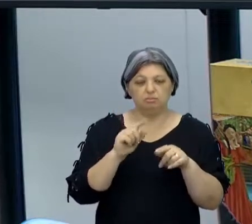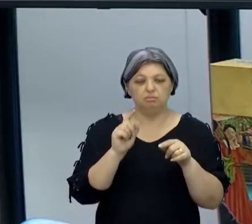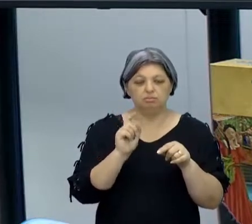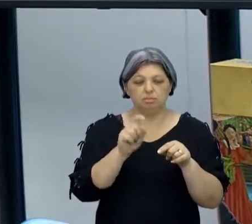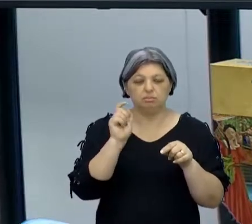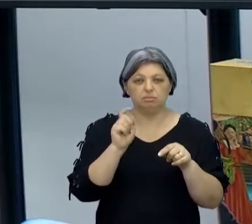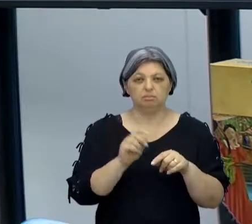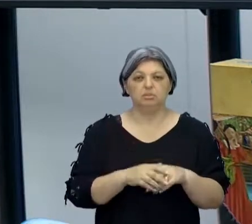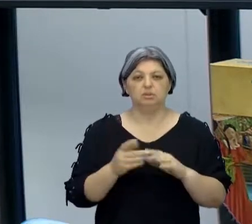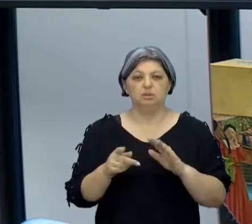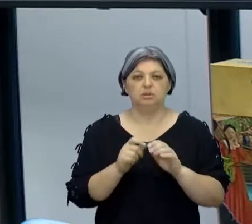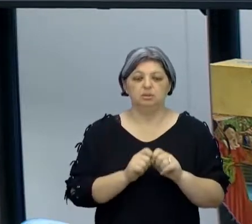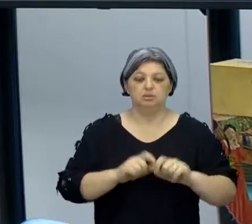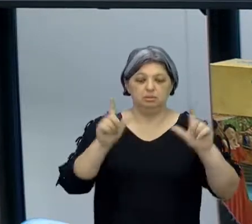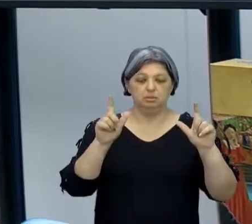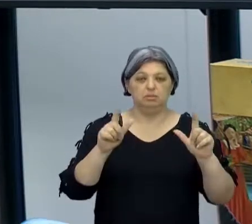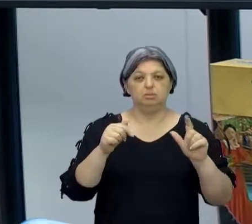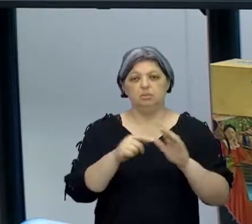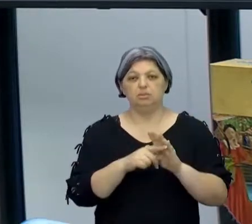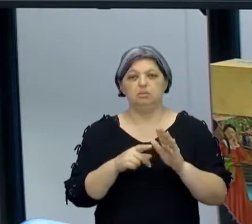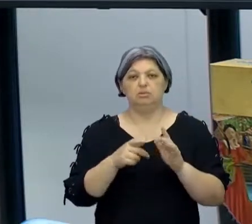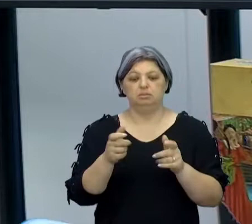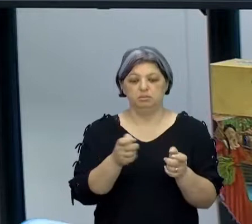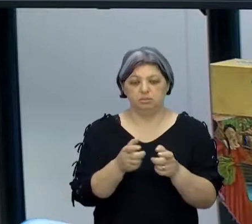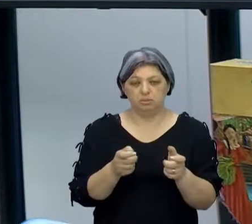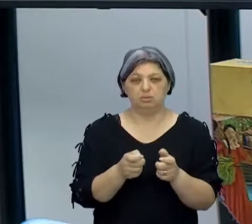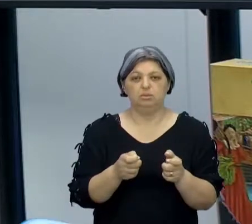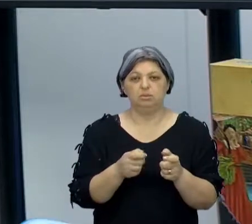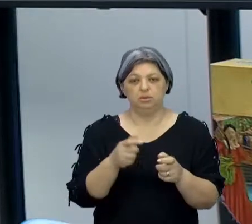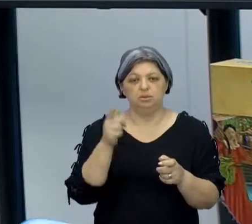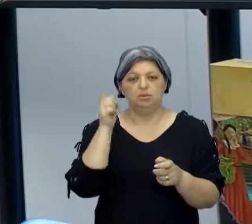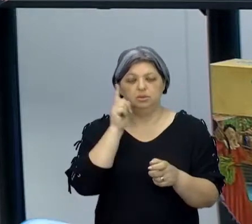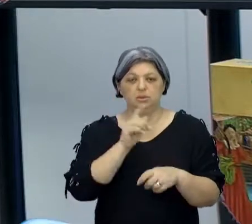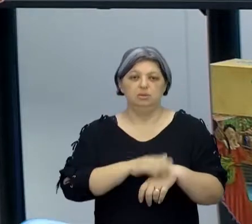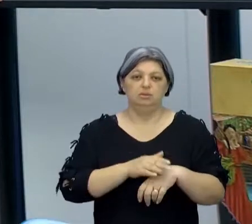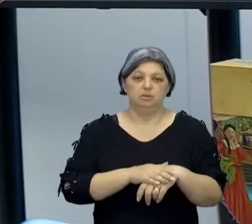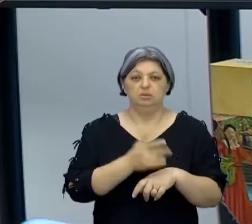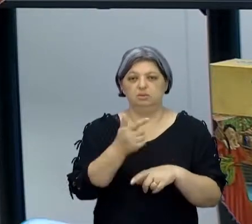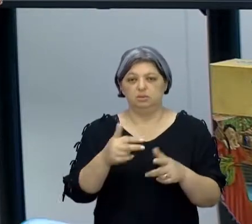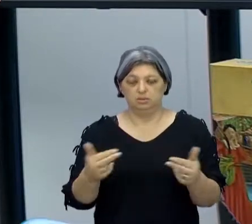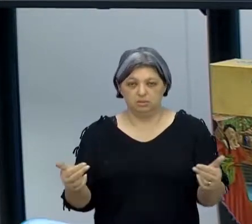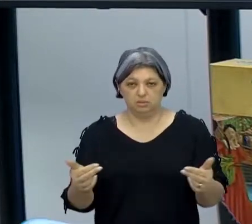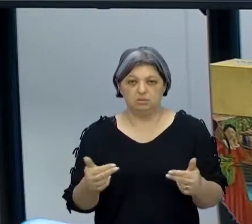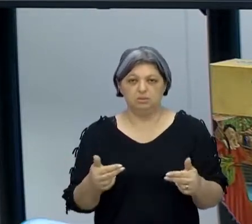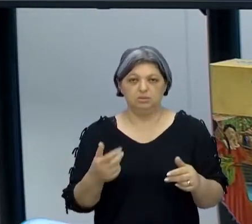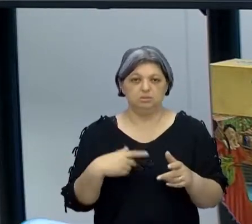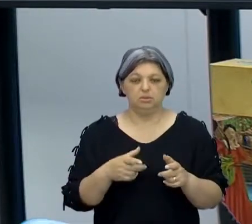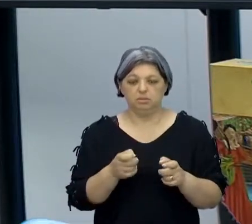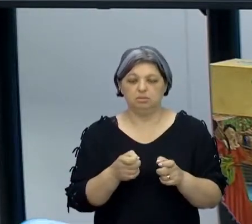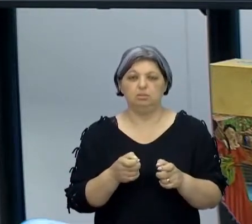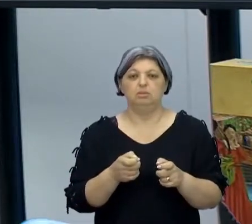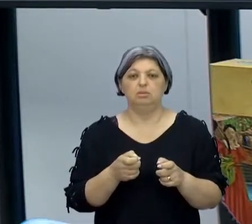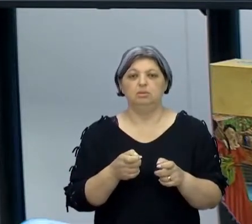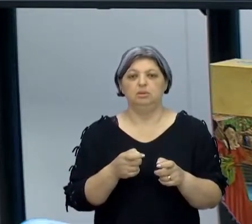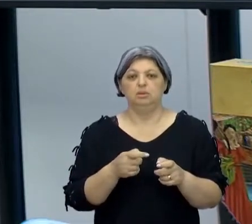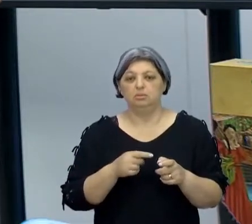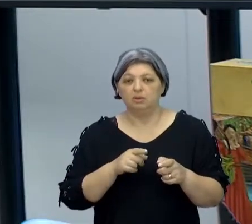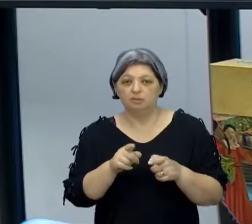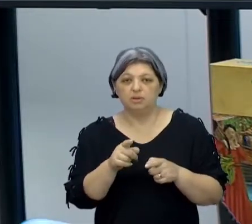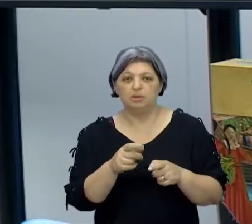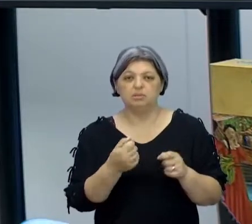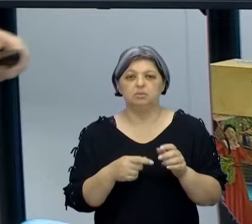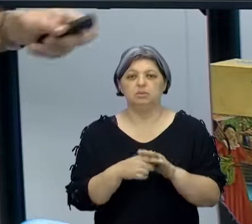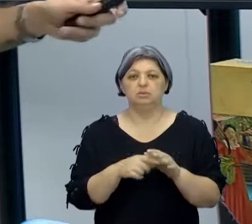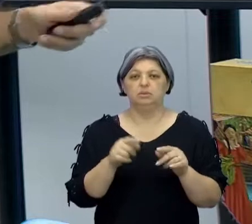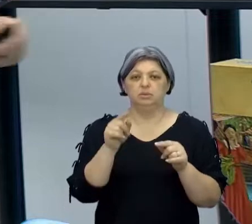quando você aperta determinado botão no controle, você executa a tal ação. Se você aperta para frente e o botão